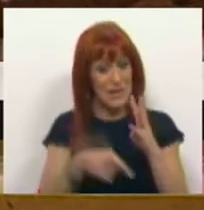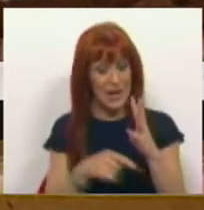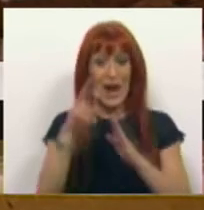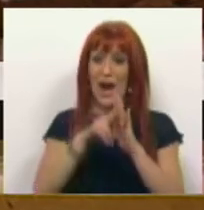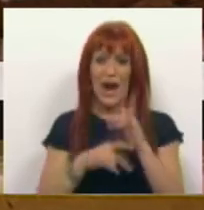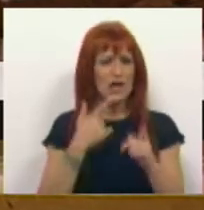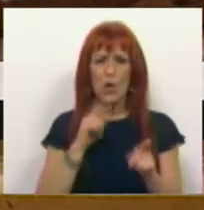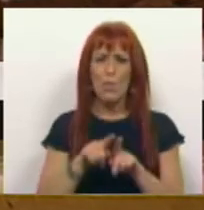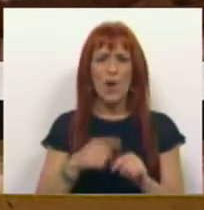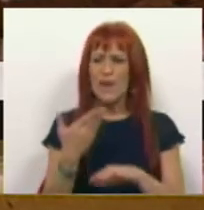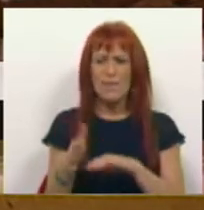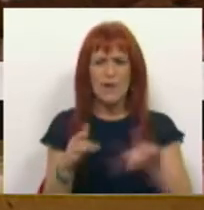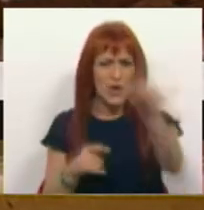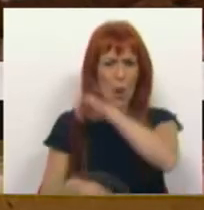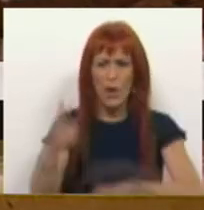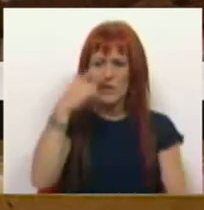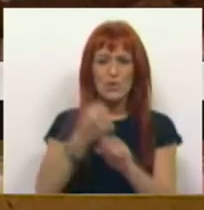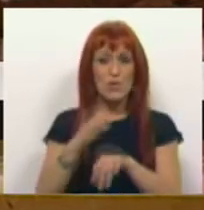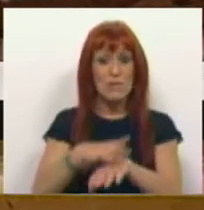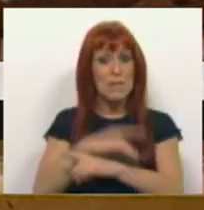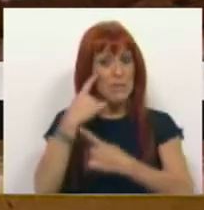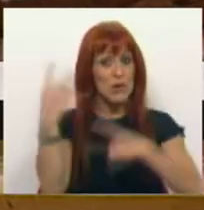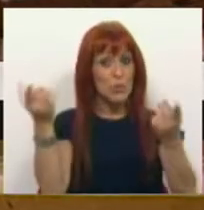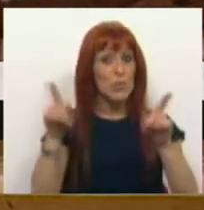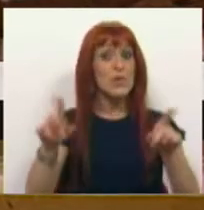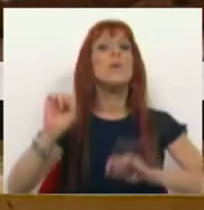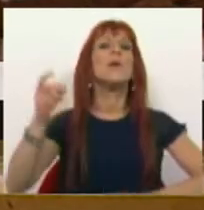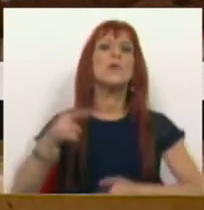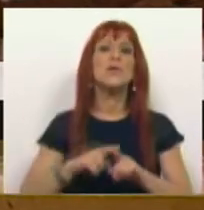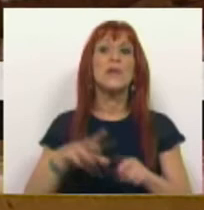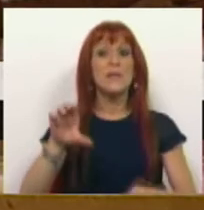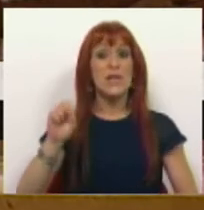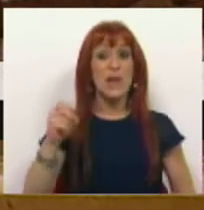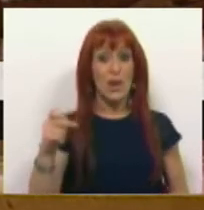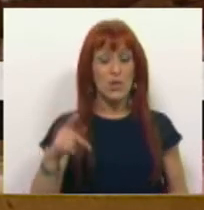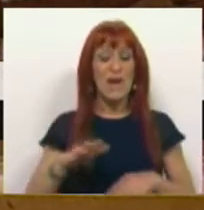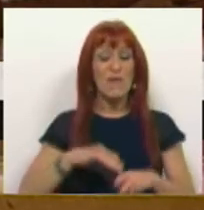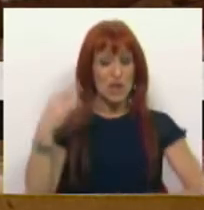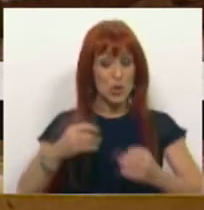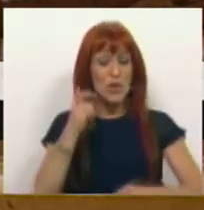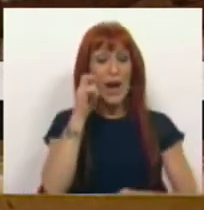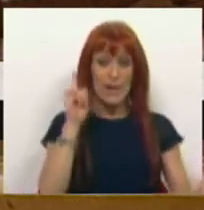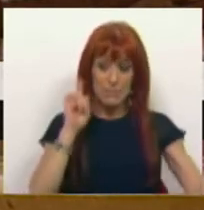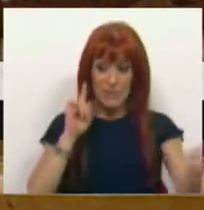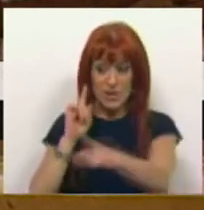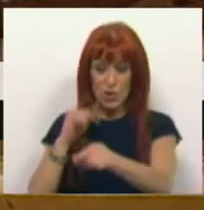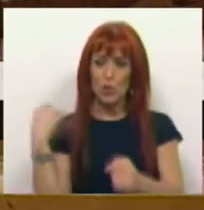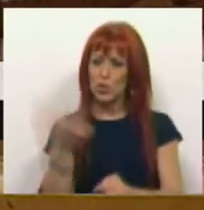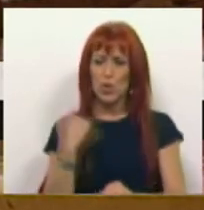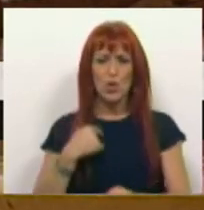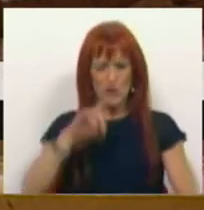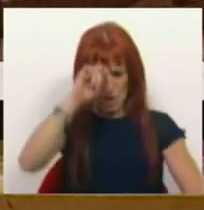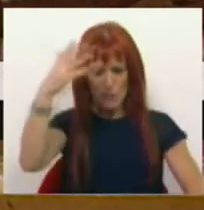regras não podem ficar excluídos os trabalhadores da administração pública, ou seja, da CGA. Fazer justiça a quem merece todo